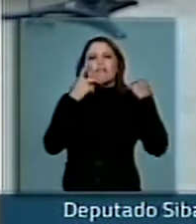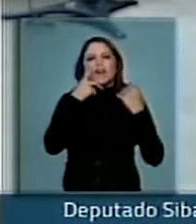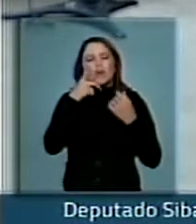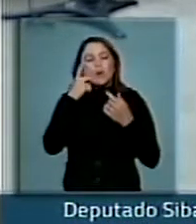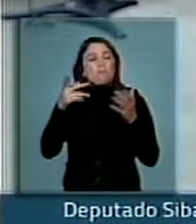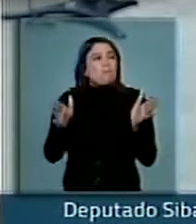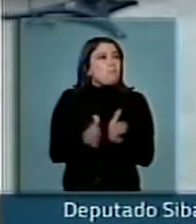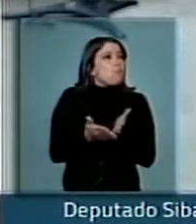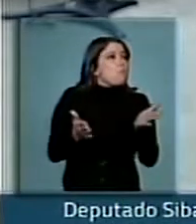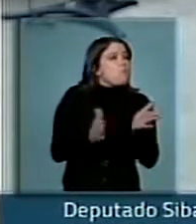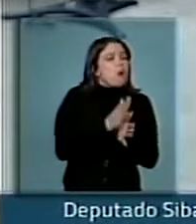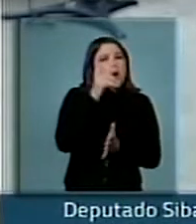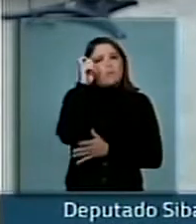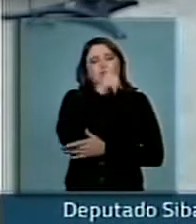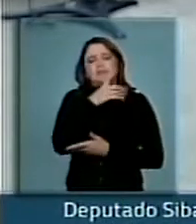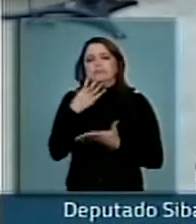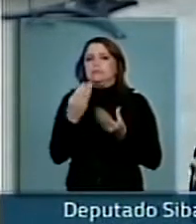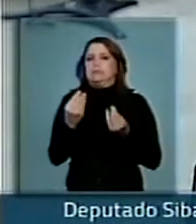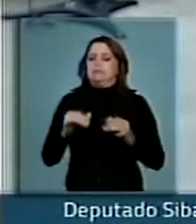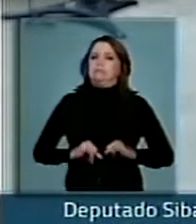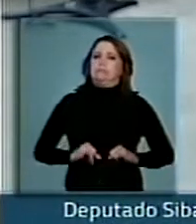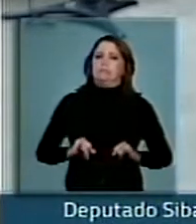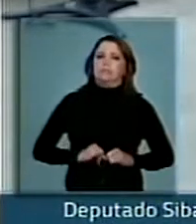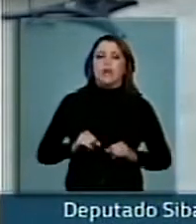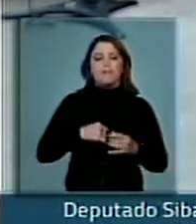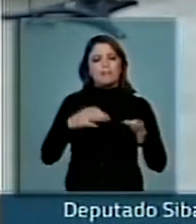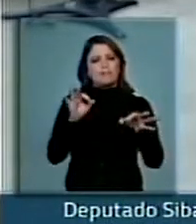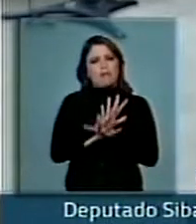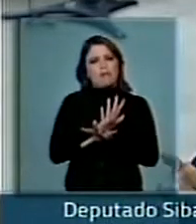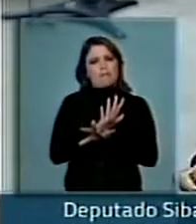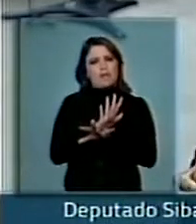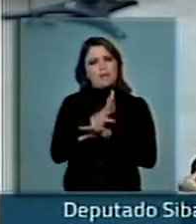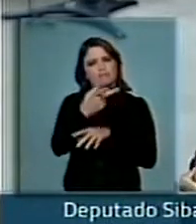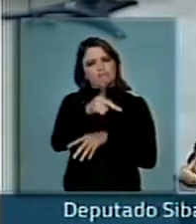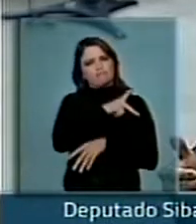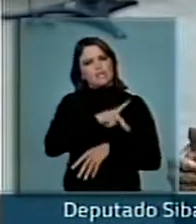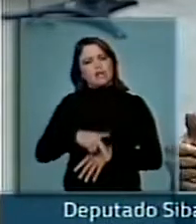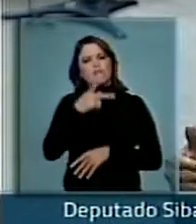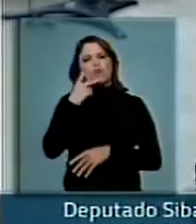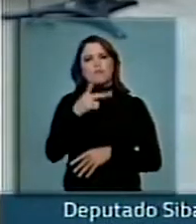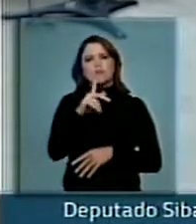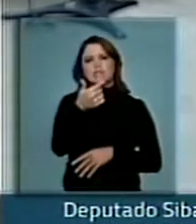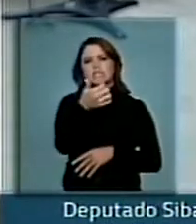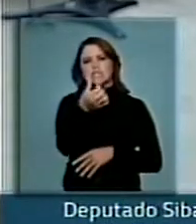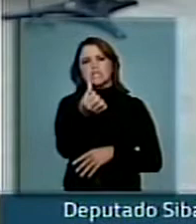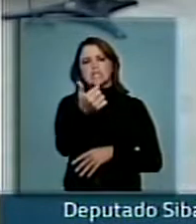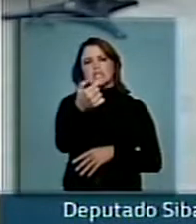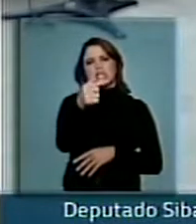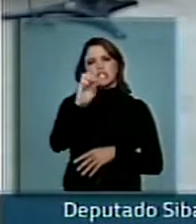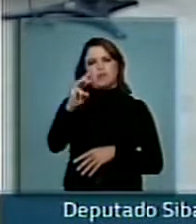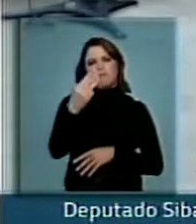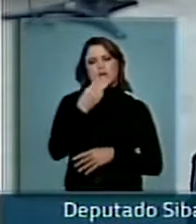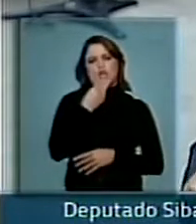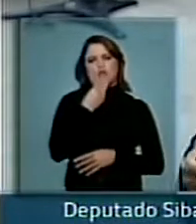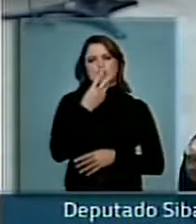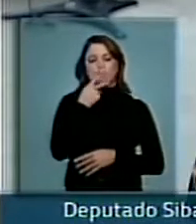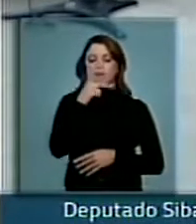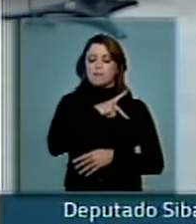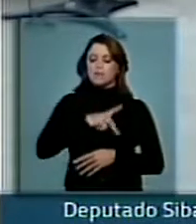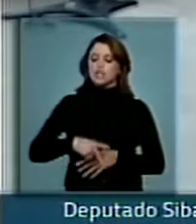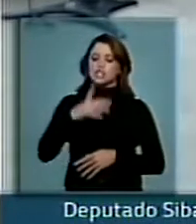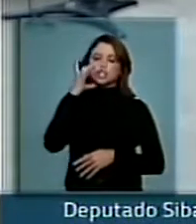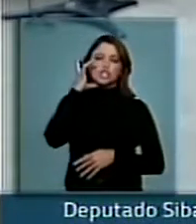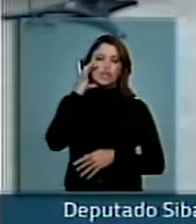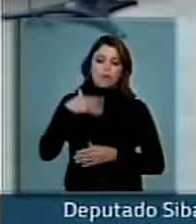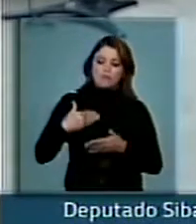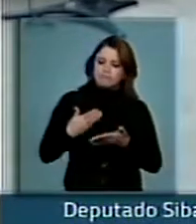de extrema dificuldade. Ele encerra o seu mandato deixando aí em torno de 16, 17 milhões. A presidenta Dilma